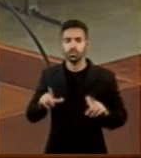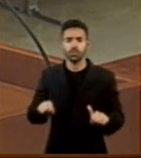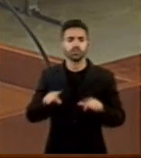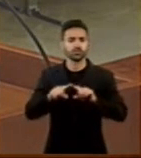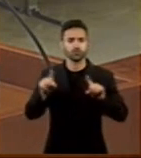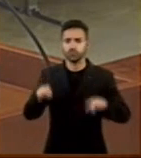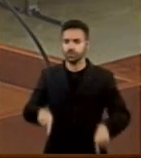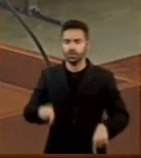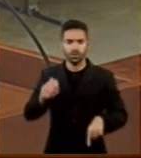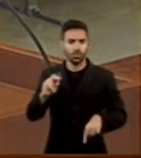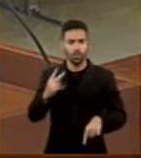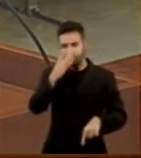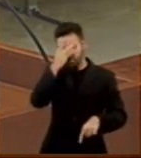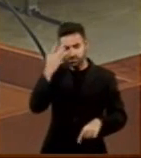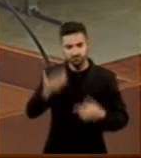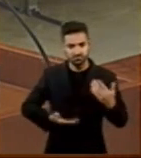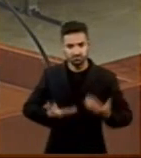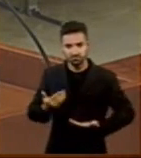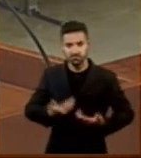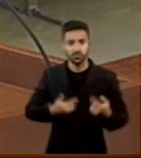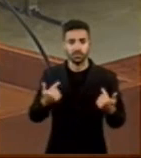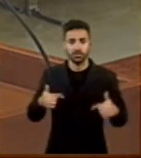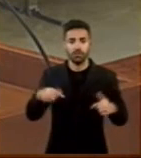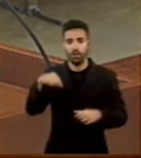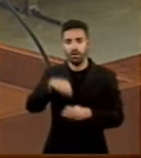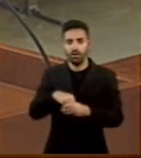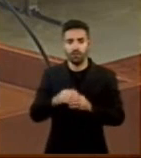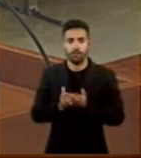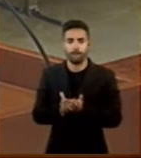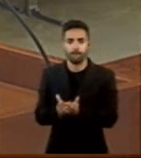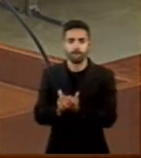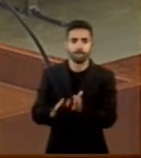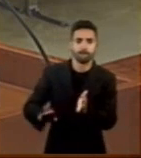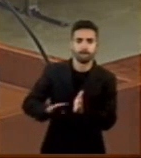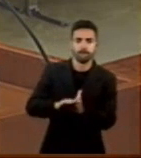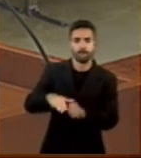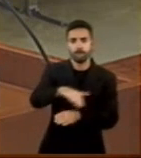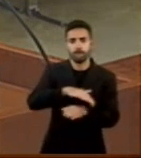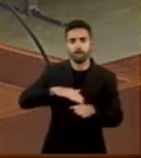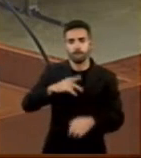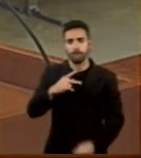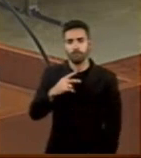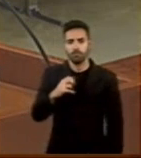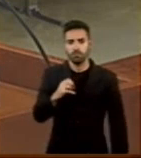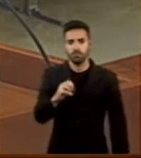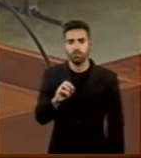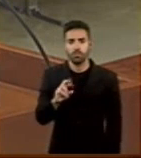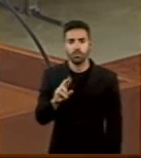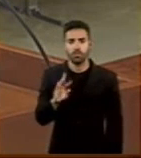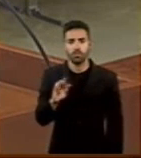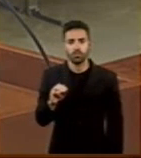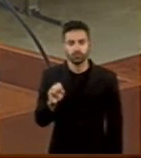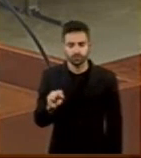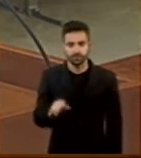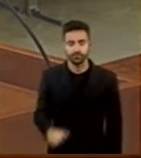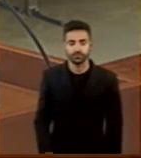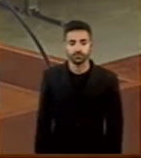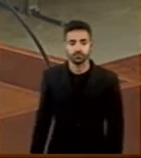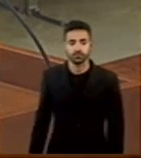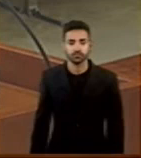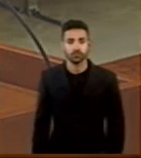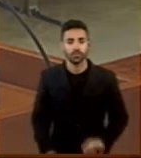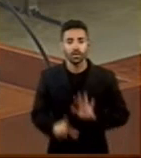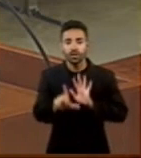ou empregados pertencentes à administração dos portos, organizados, sujeitos a qualquer regime de exploração. Se essa lei tem